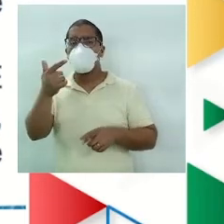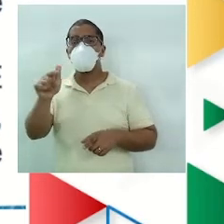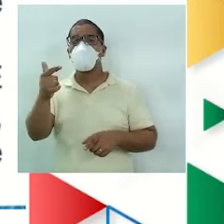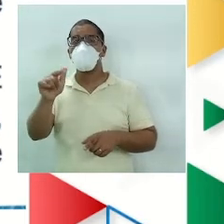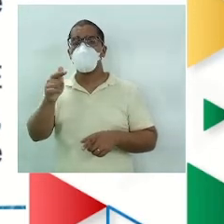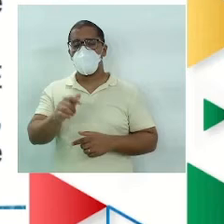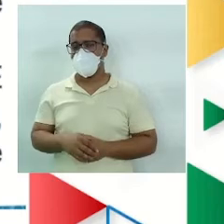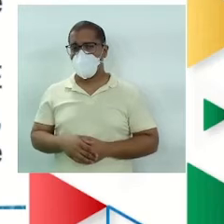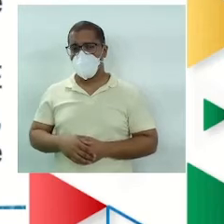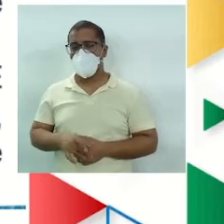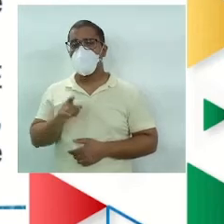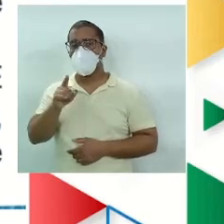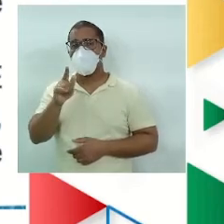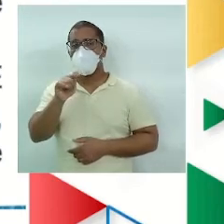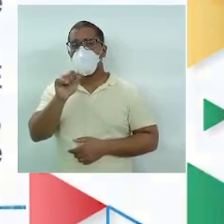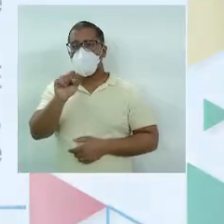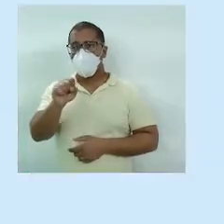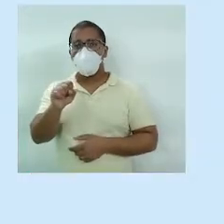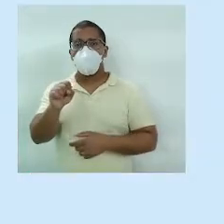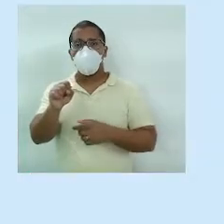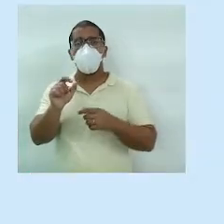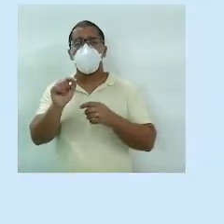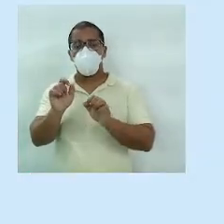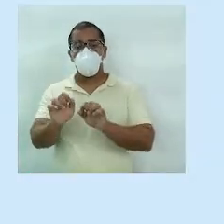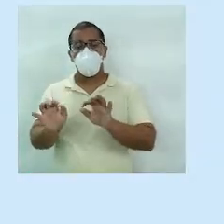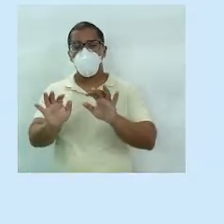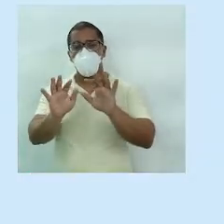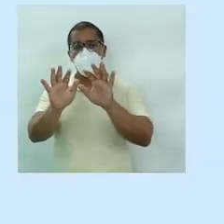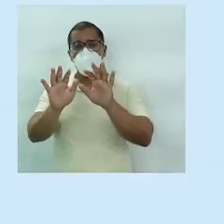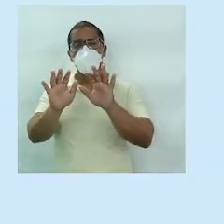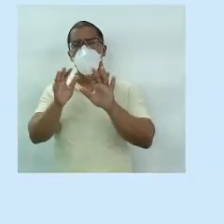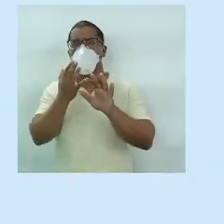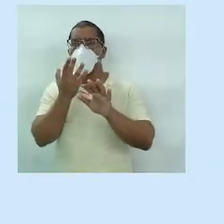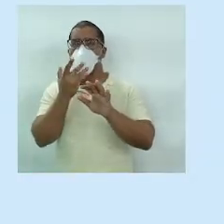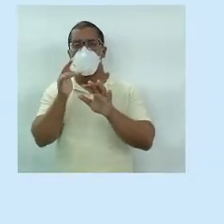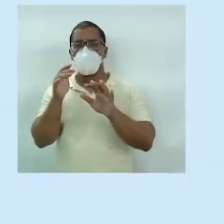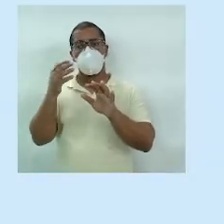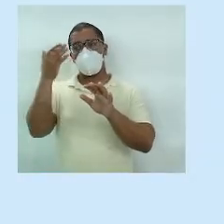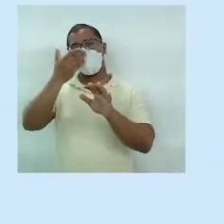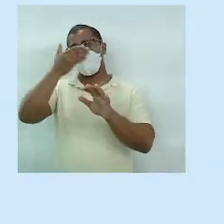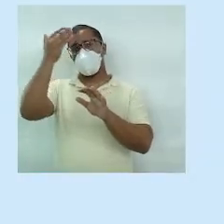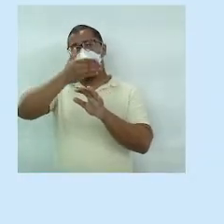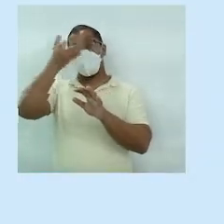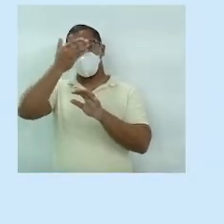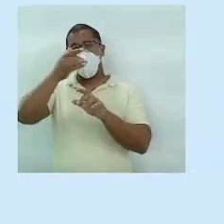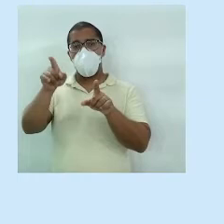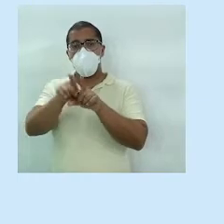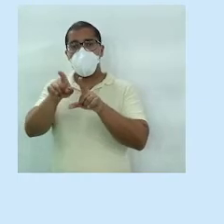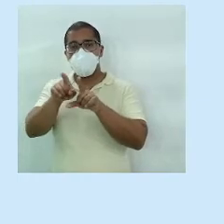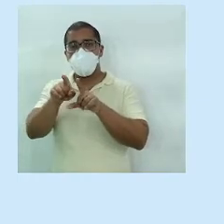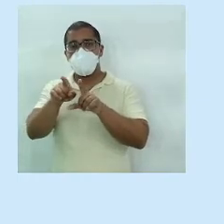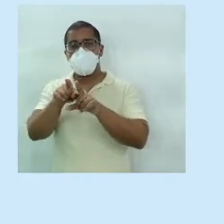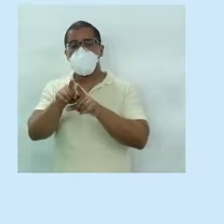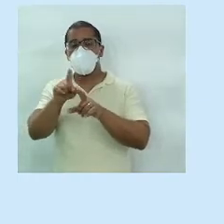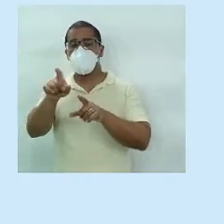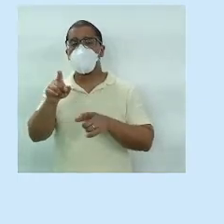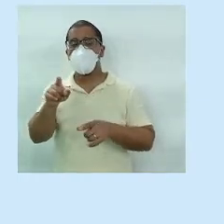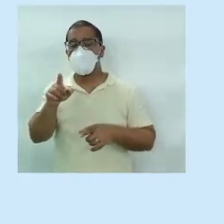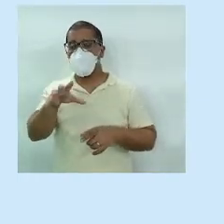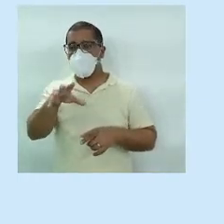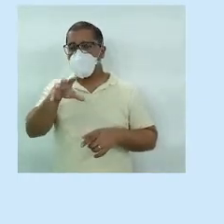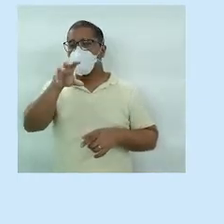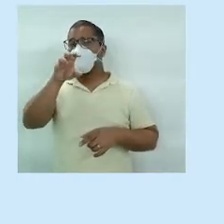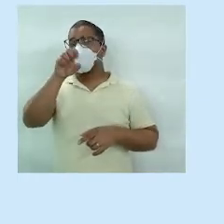o metano é chamado gás dos pântanos, tá certo? Quando ele é um gás incolor, inodoro e se inalado, existe uma grande